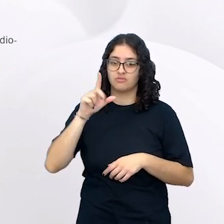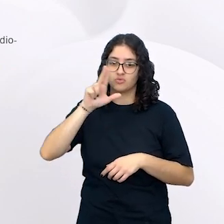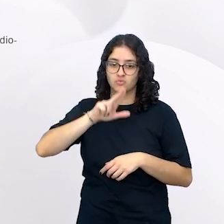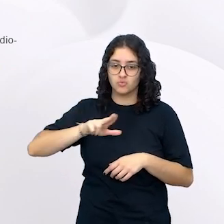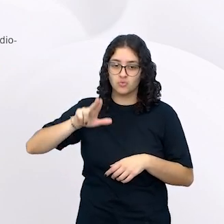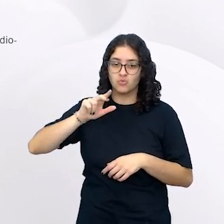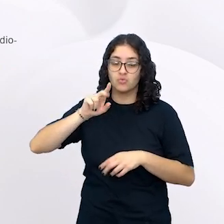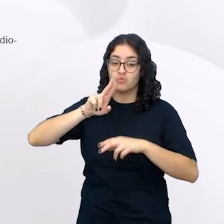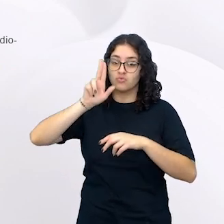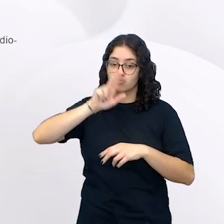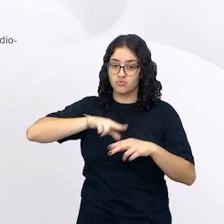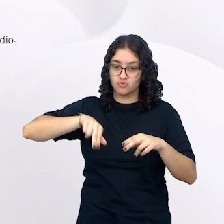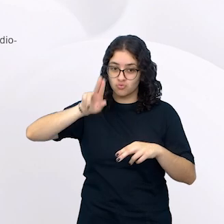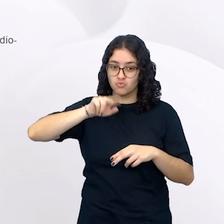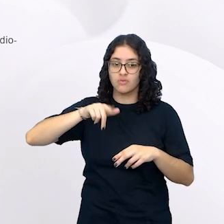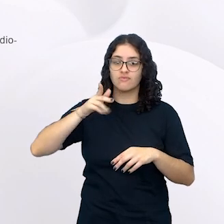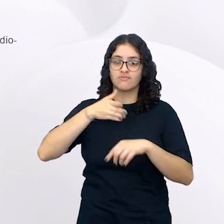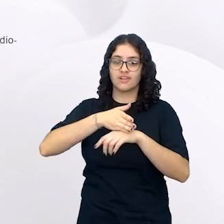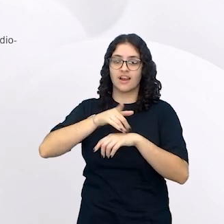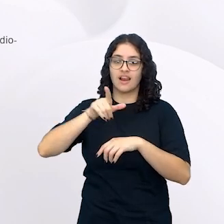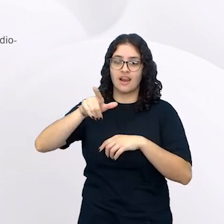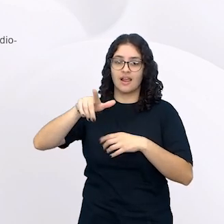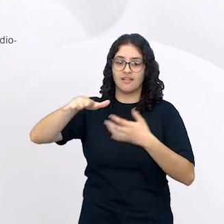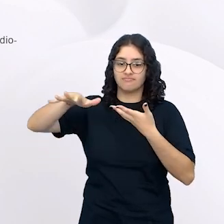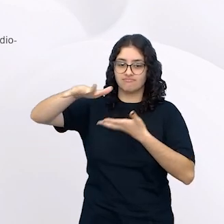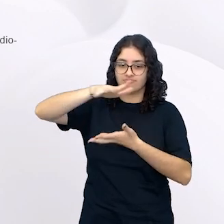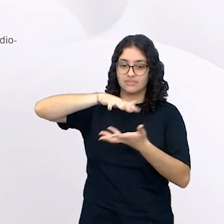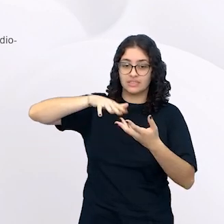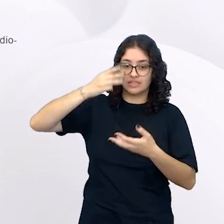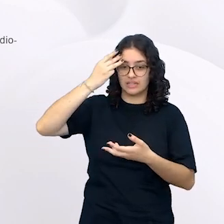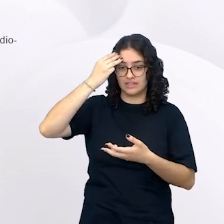em uma cápsula orbitando o planeta Terra.